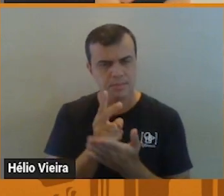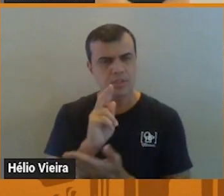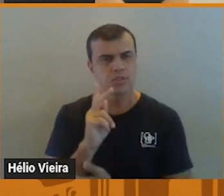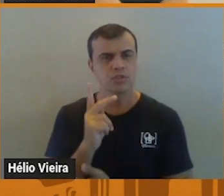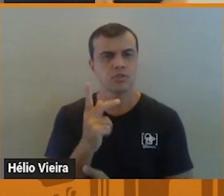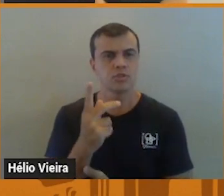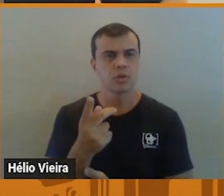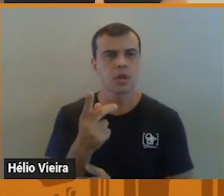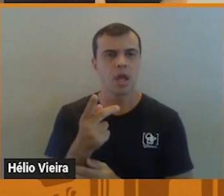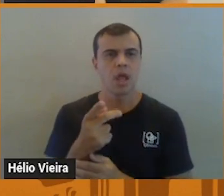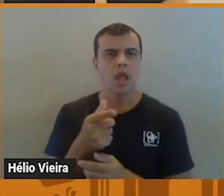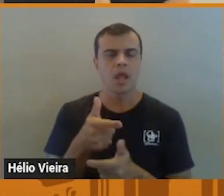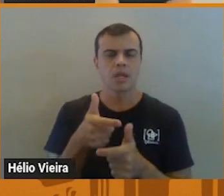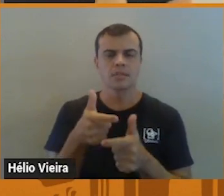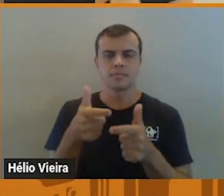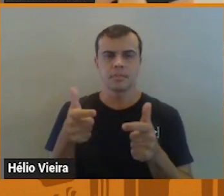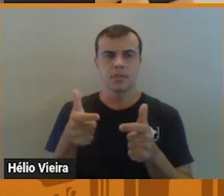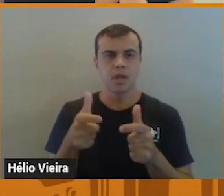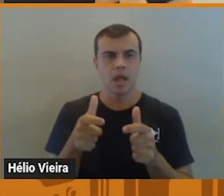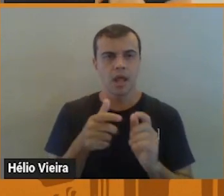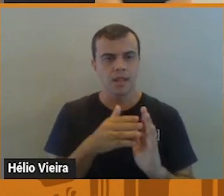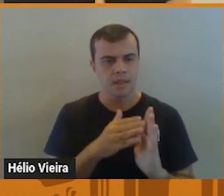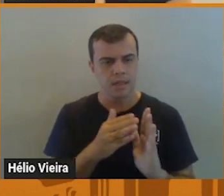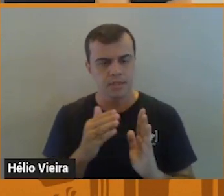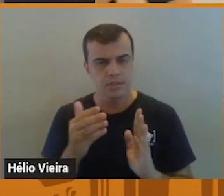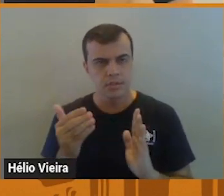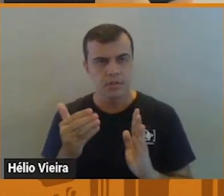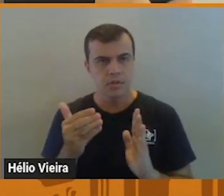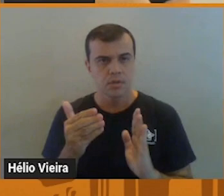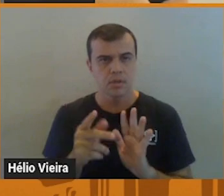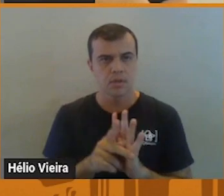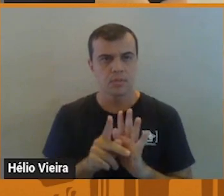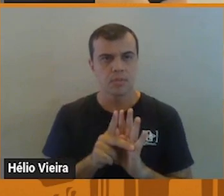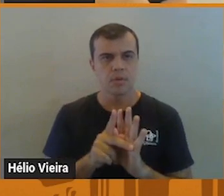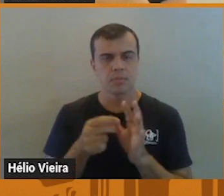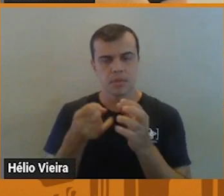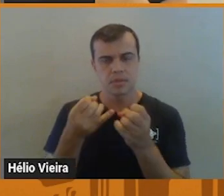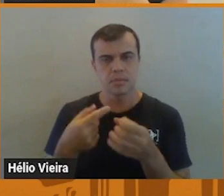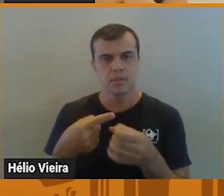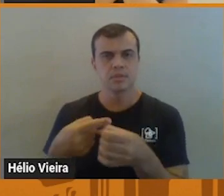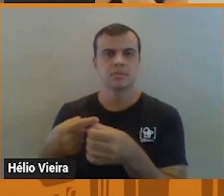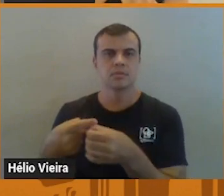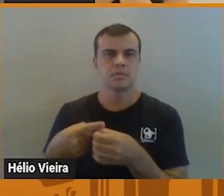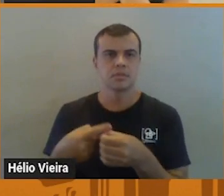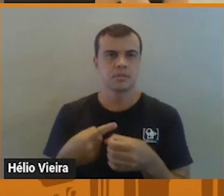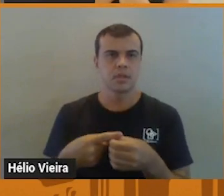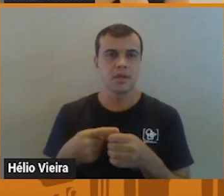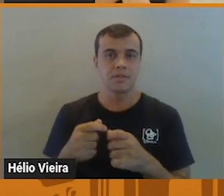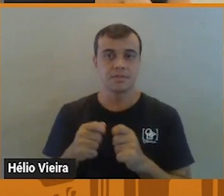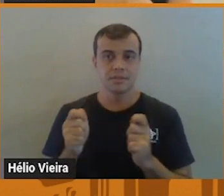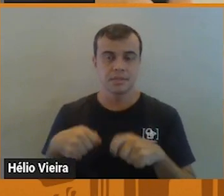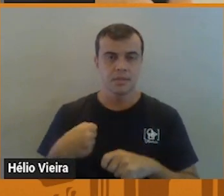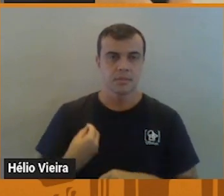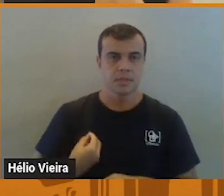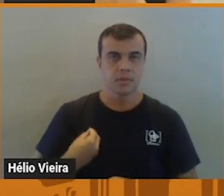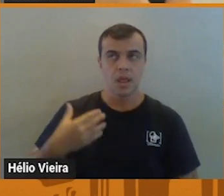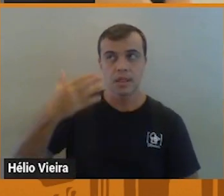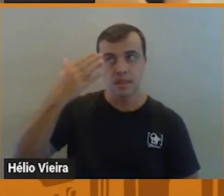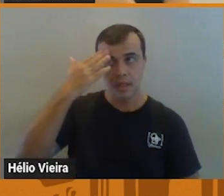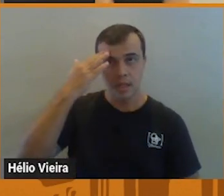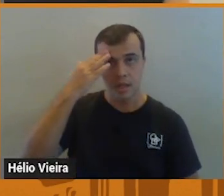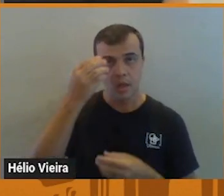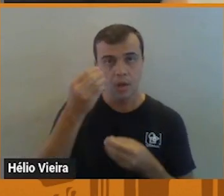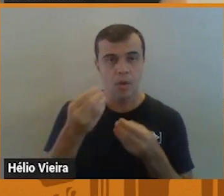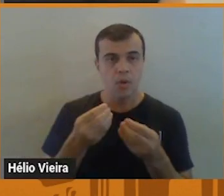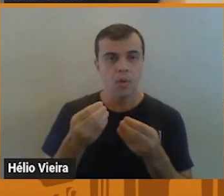do crescimento, conta a trajetória, é uma narrativa da cidade, e faz parte de entender como, por